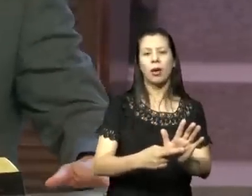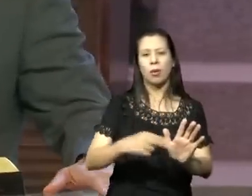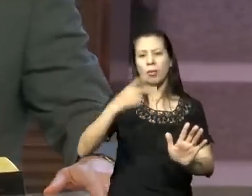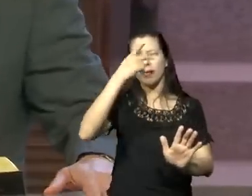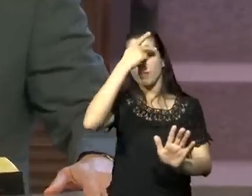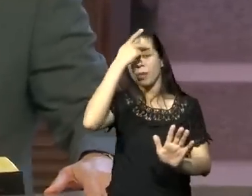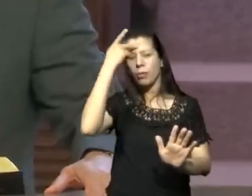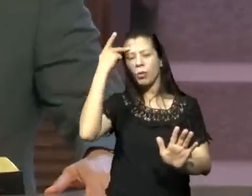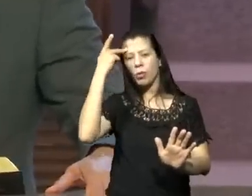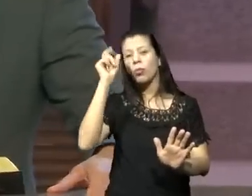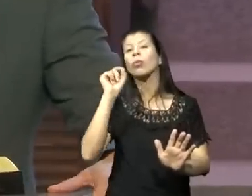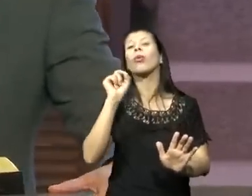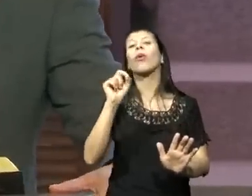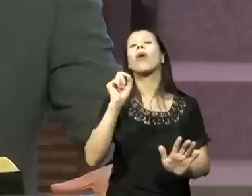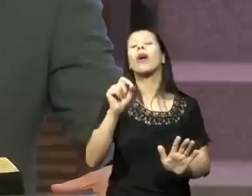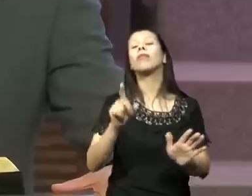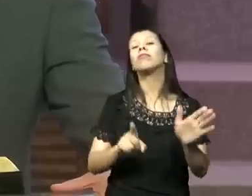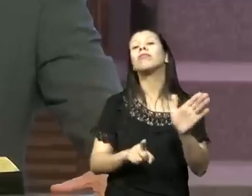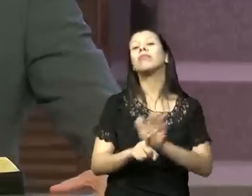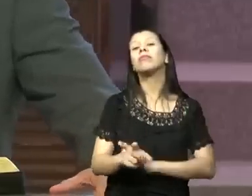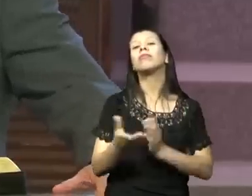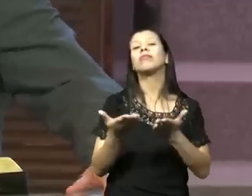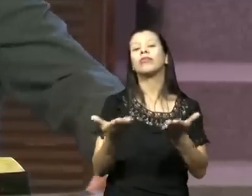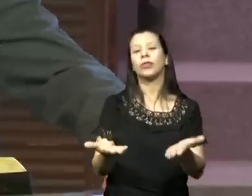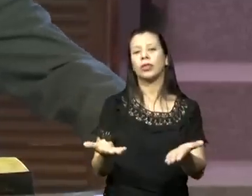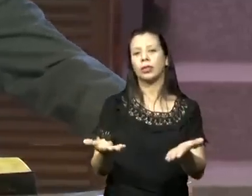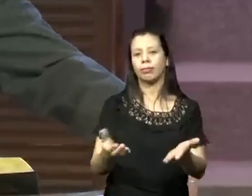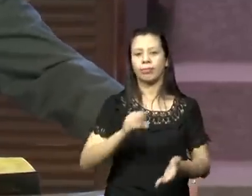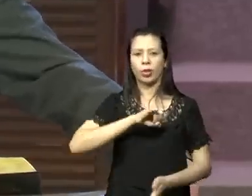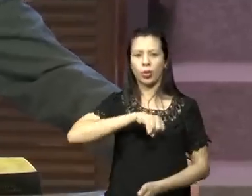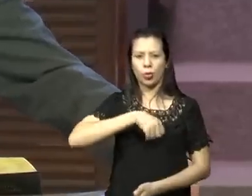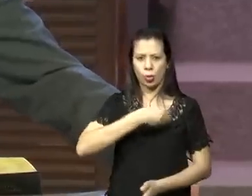eu creio João 8:56